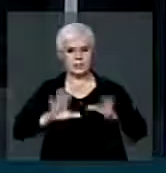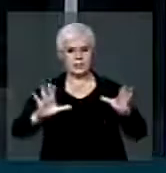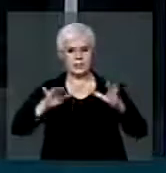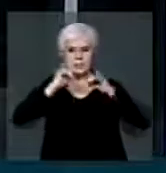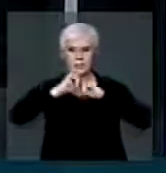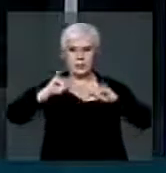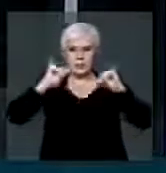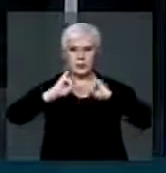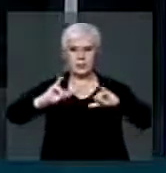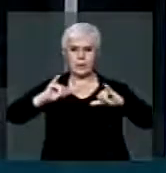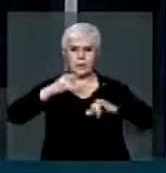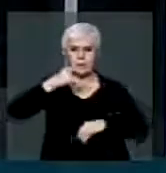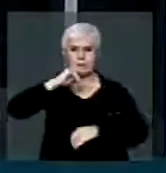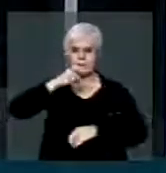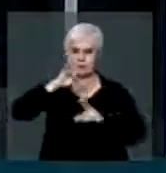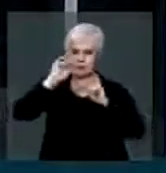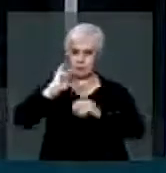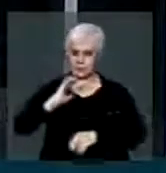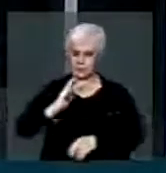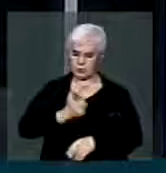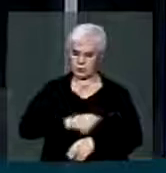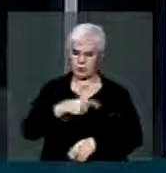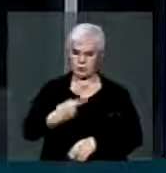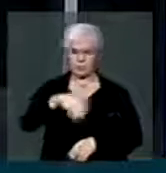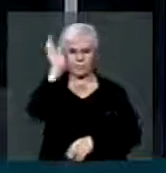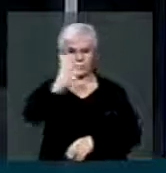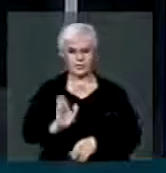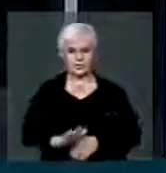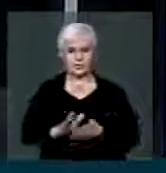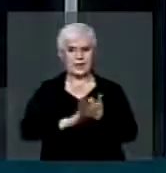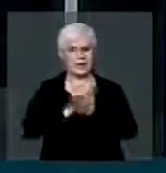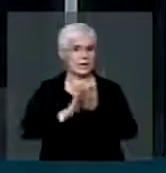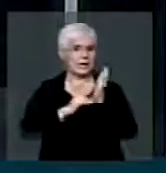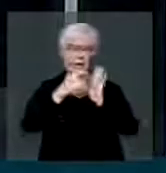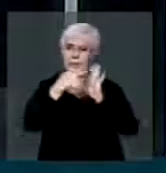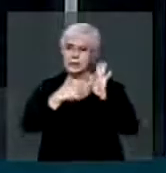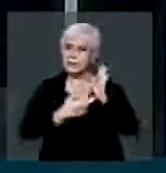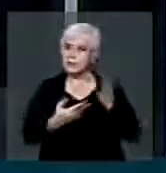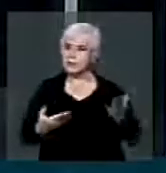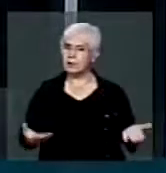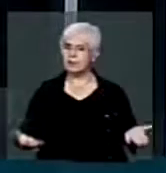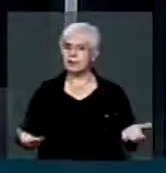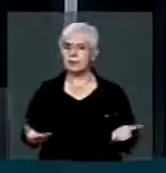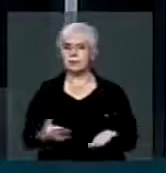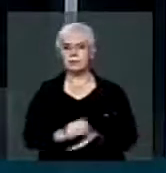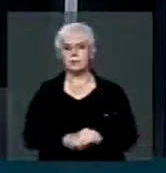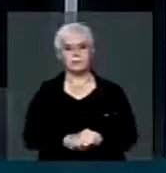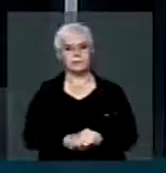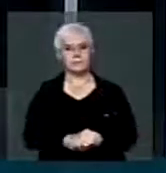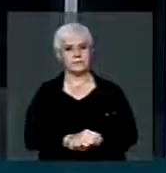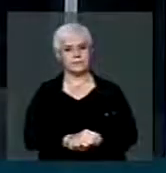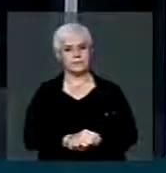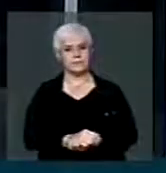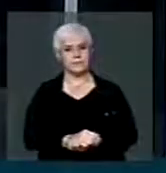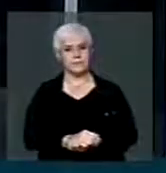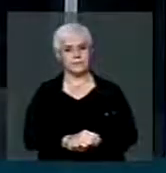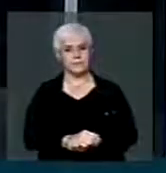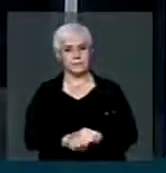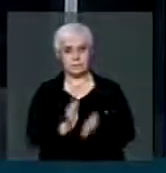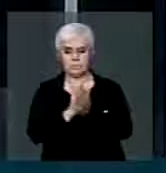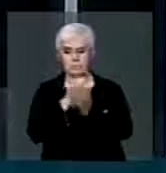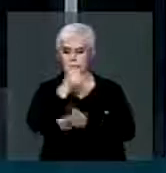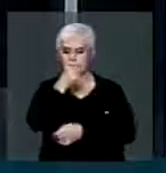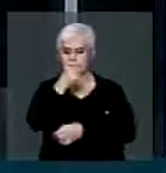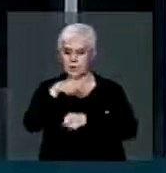propaganda de bebida alcoólica como a cerveja no Brasil, sem nenhuma regulamentação, sem nenhuma regulação. Os